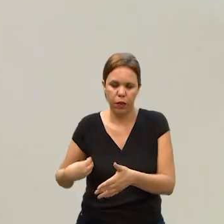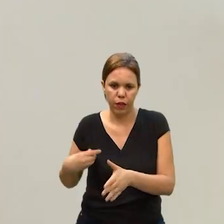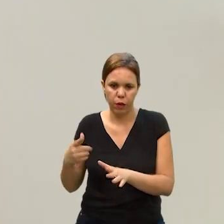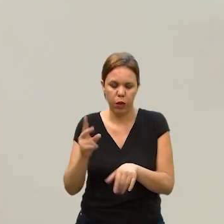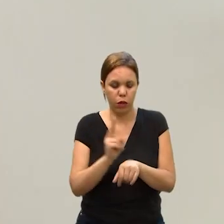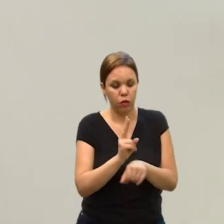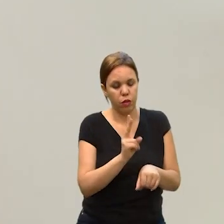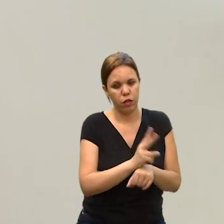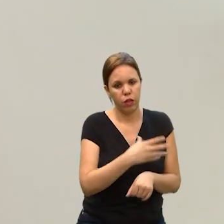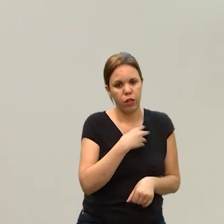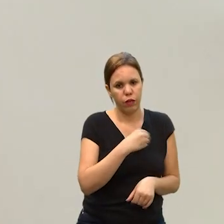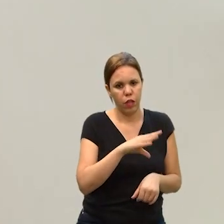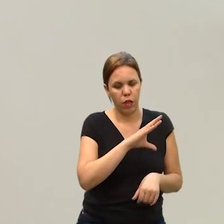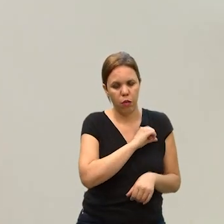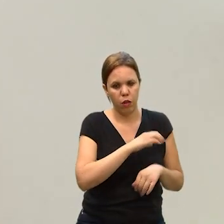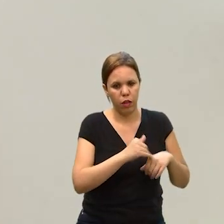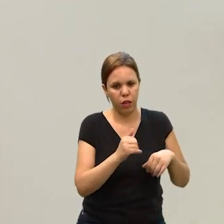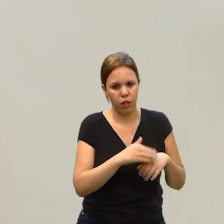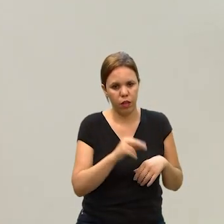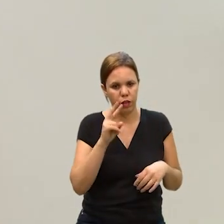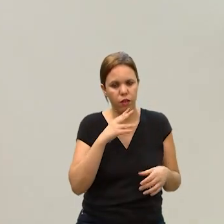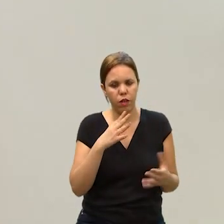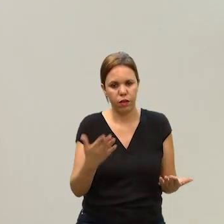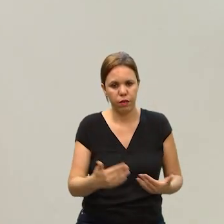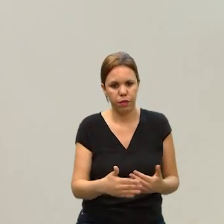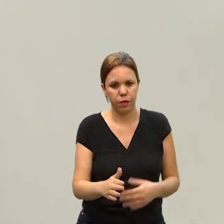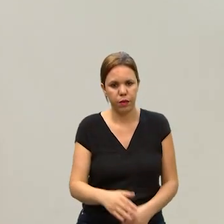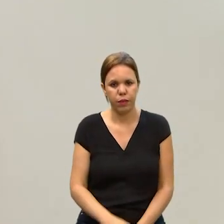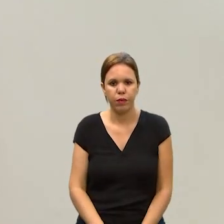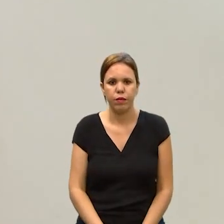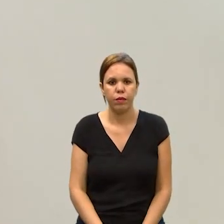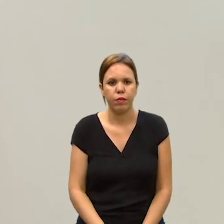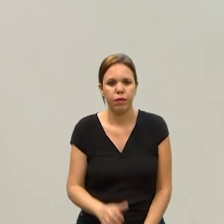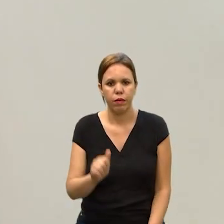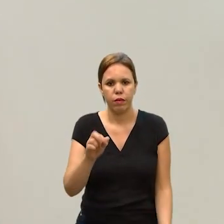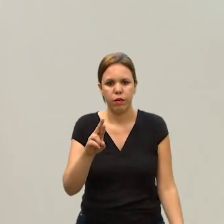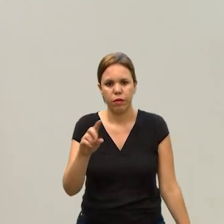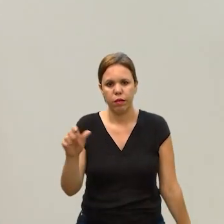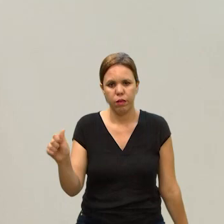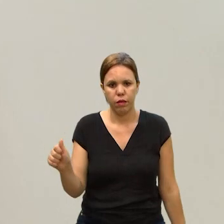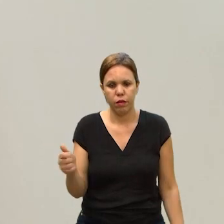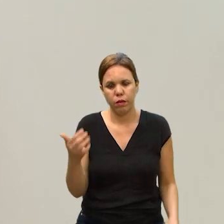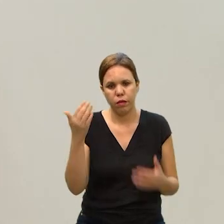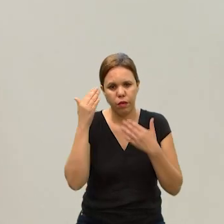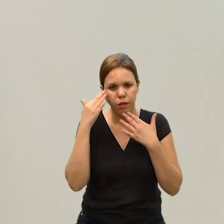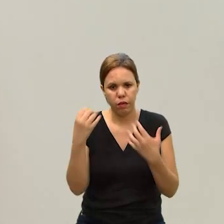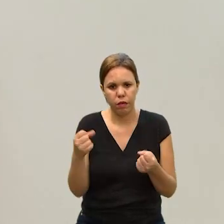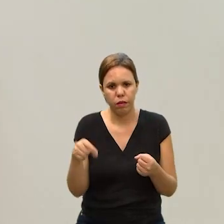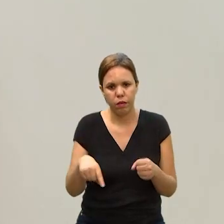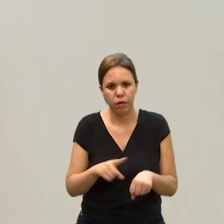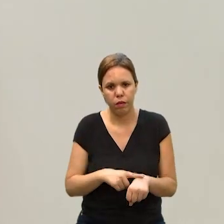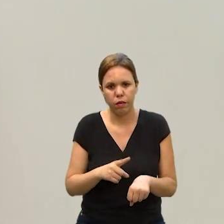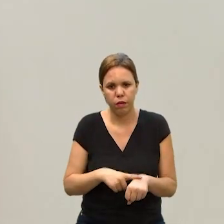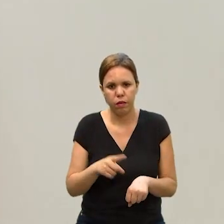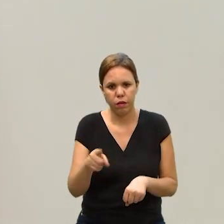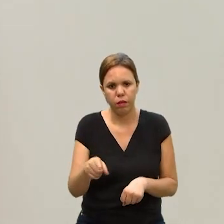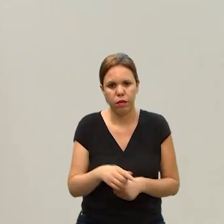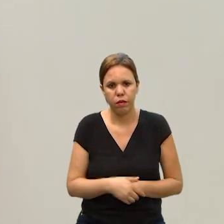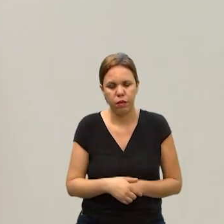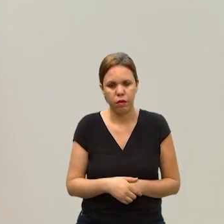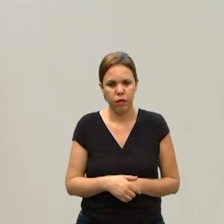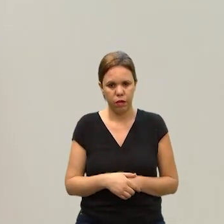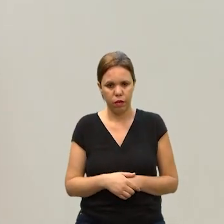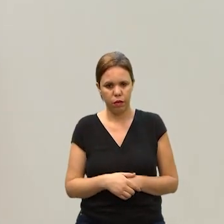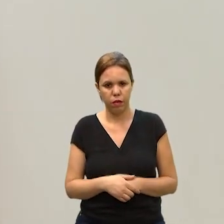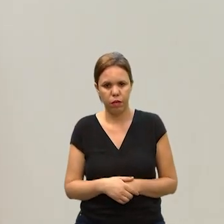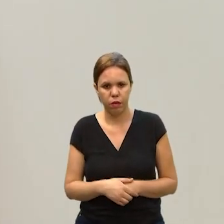agora. Andréia, muito obrigada por ceder o seu tempo, a sua rotina, mudar tudo para que hoje